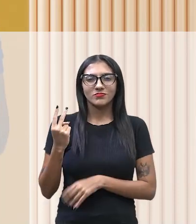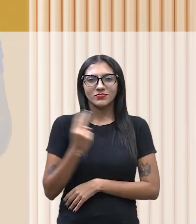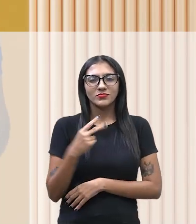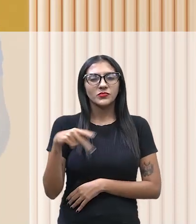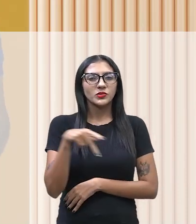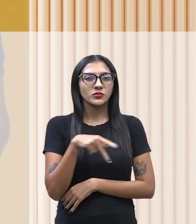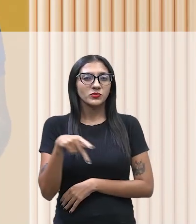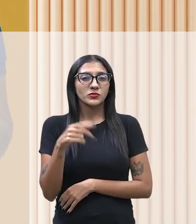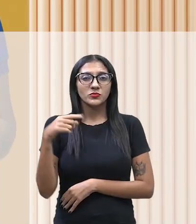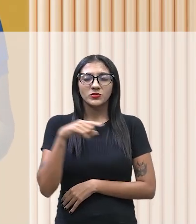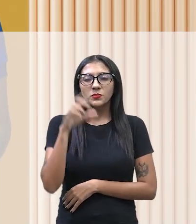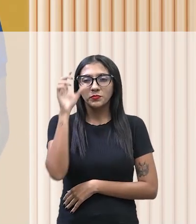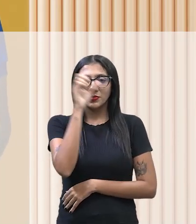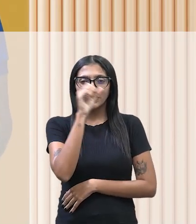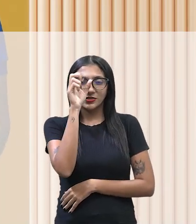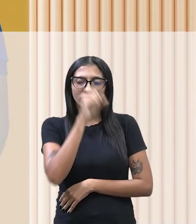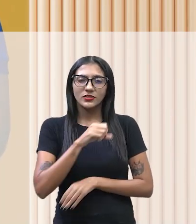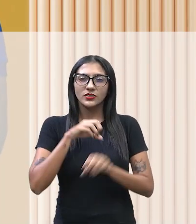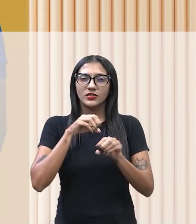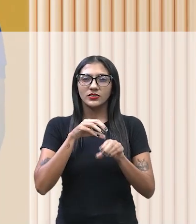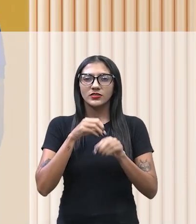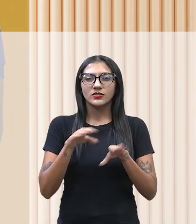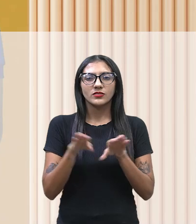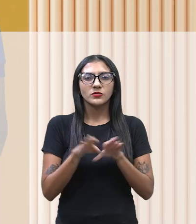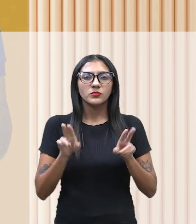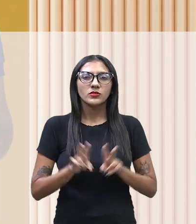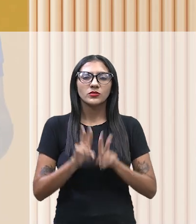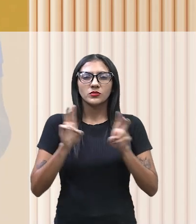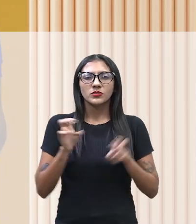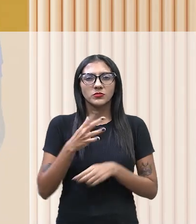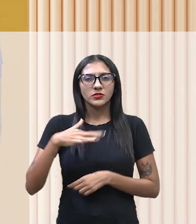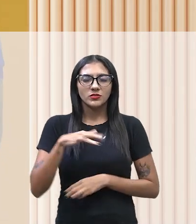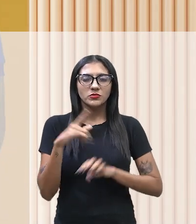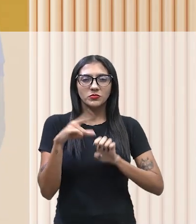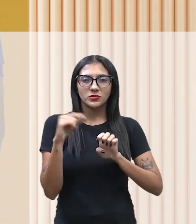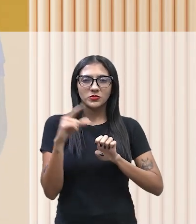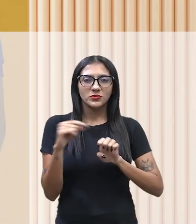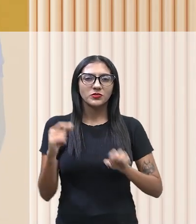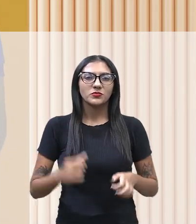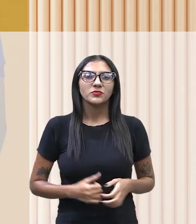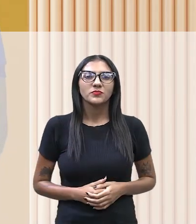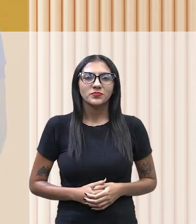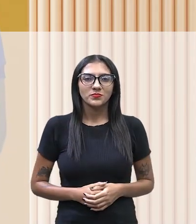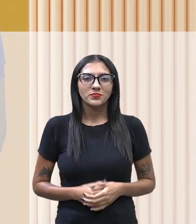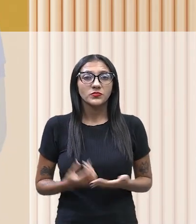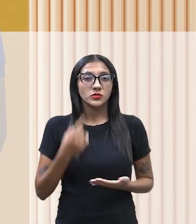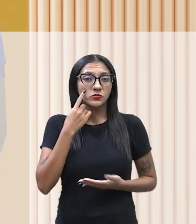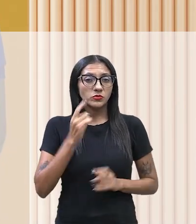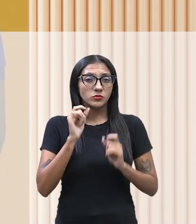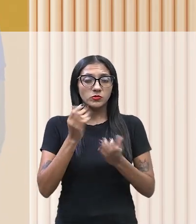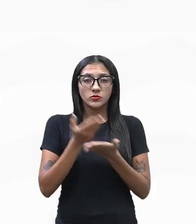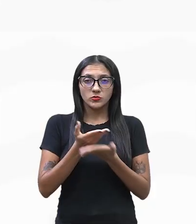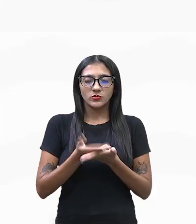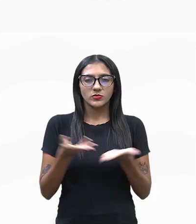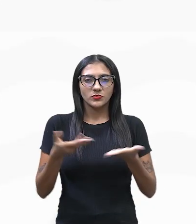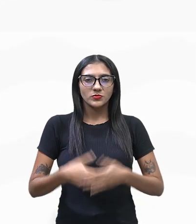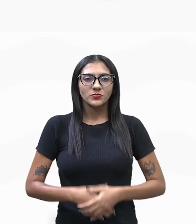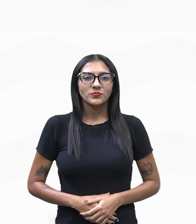para aprender também e ensinar um pouquinho sobre esse ramo do empreendedorismo. Então, vamos ver o que nós temos para a nossa